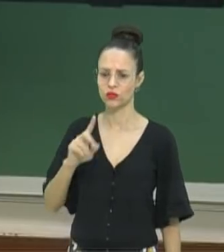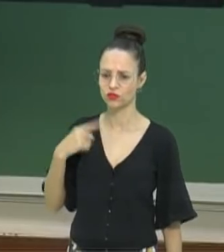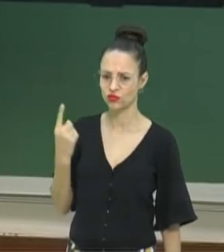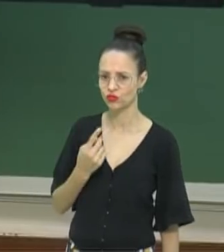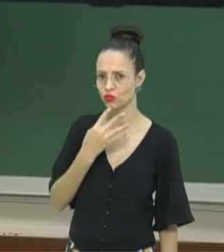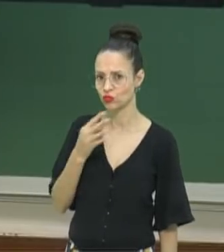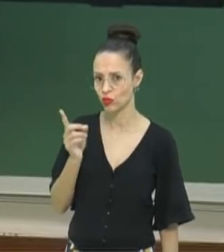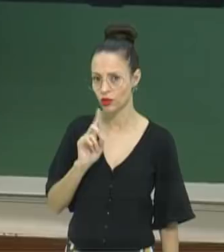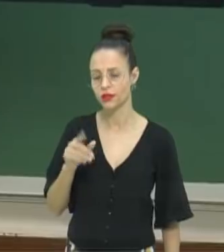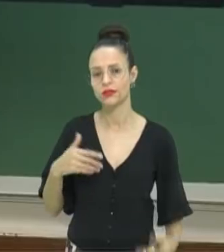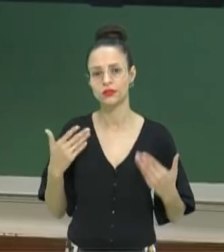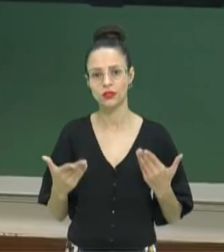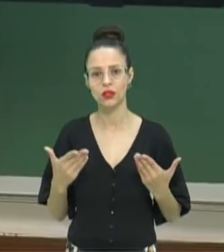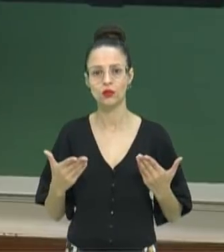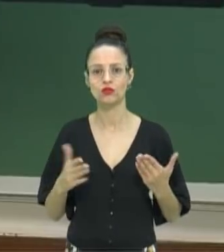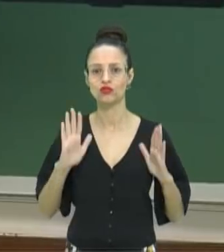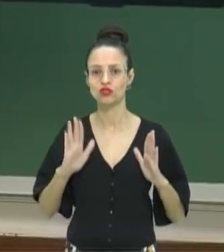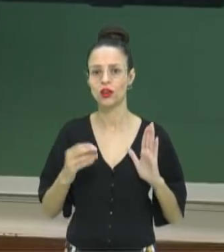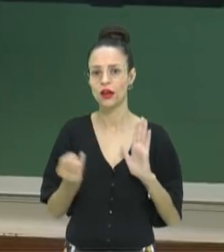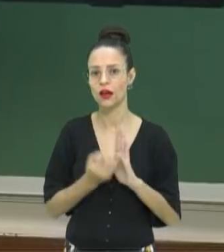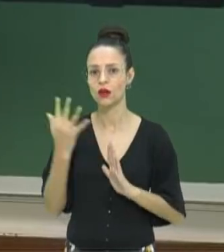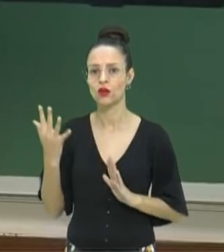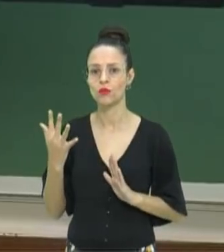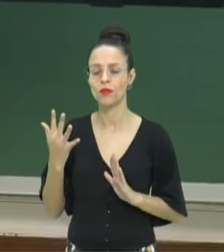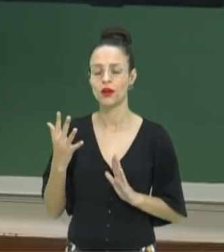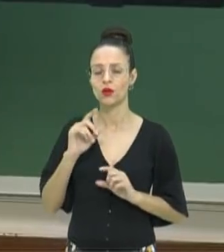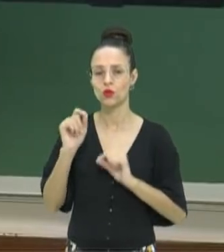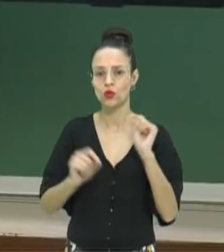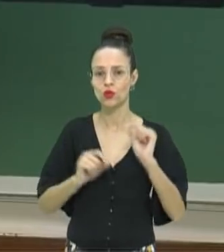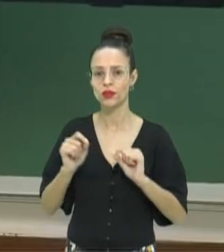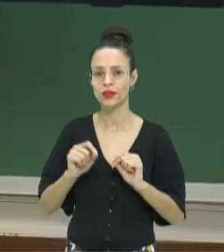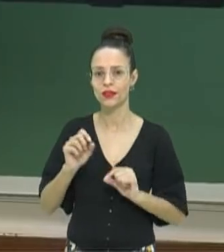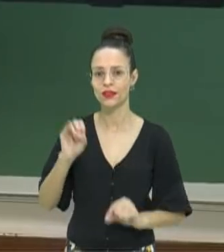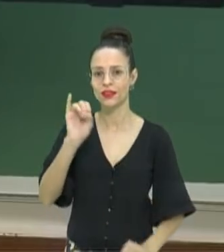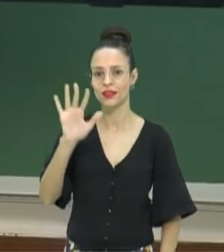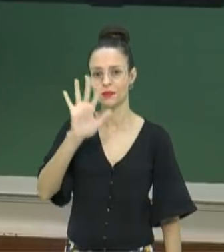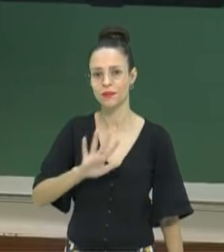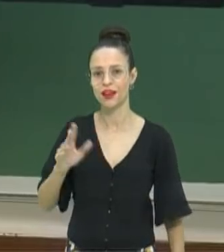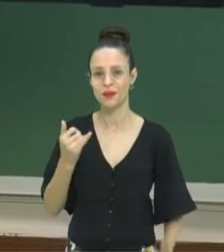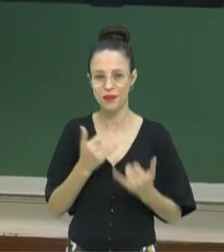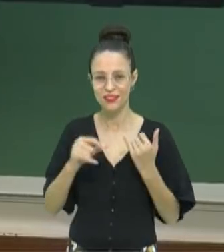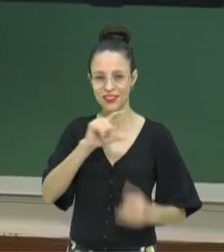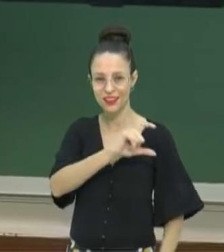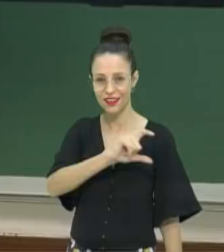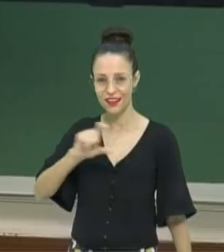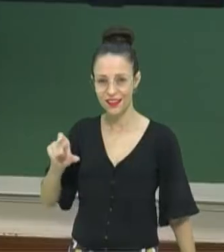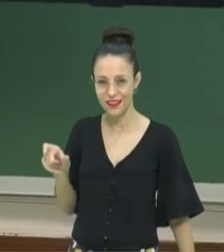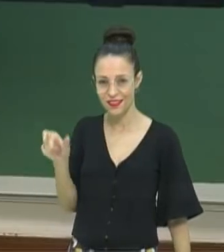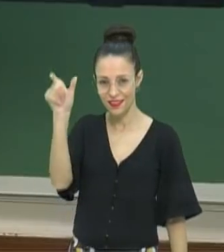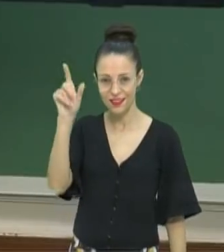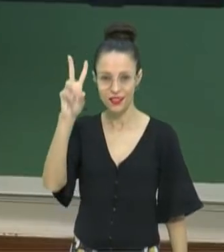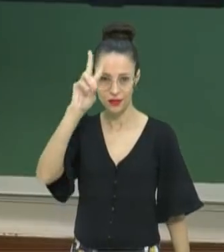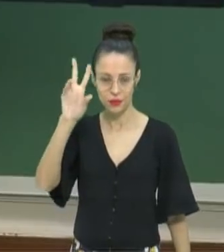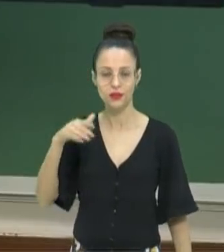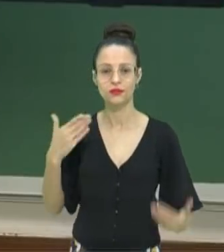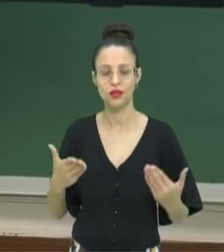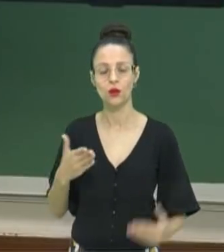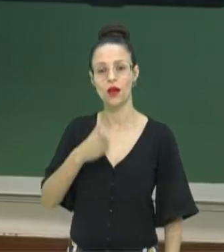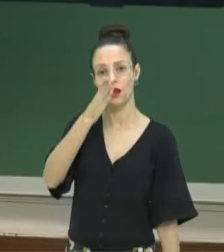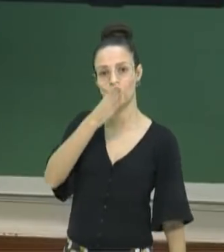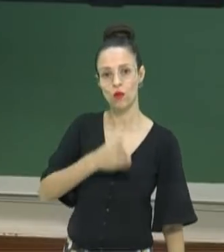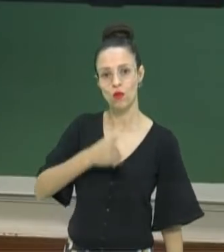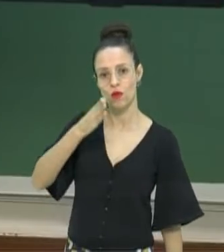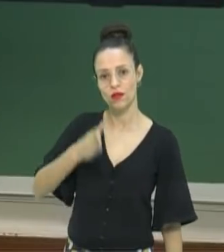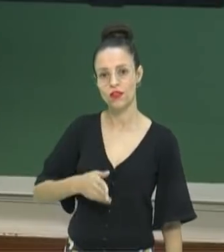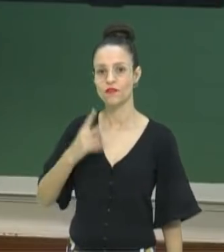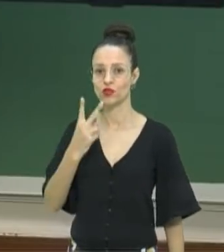gente. Então, a gente trabalhou com muita fórmula de figuras no formato de L, lembram? E daí a gente cortava,